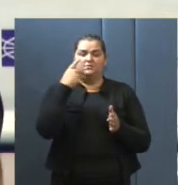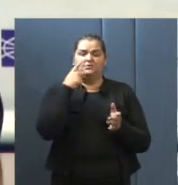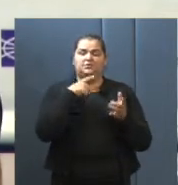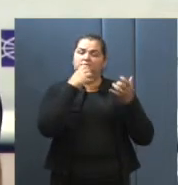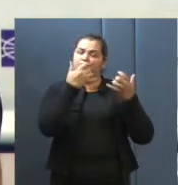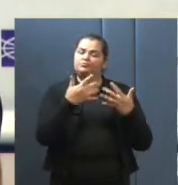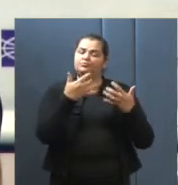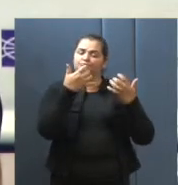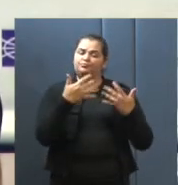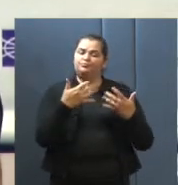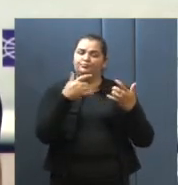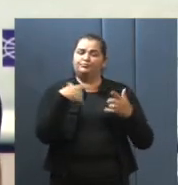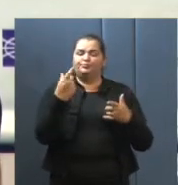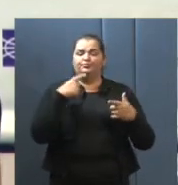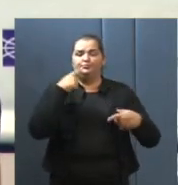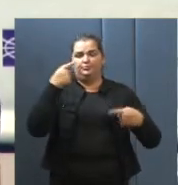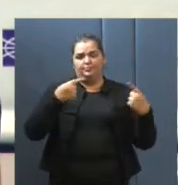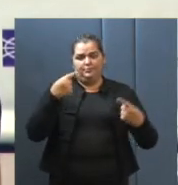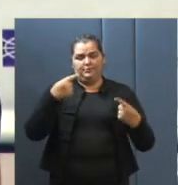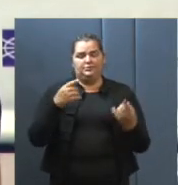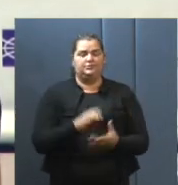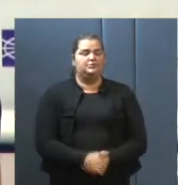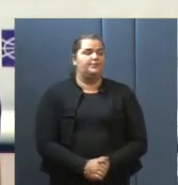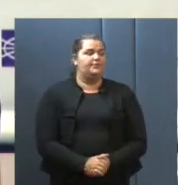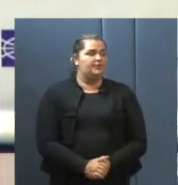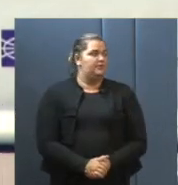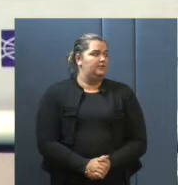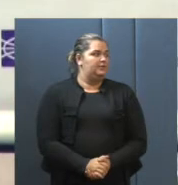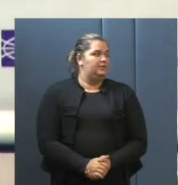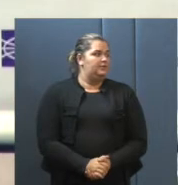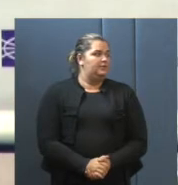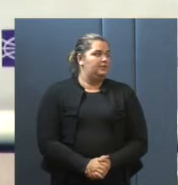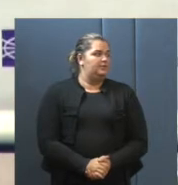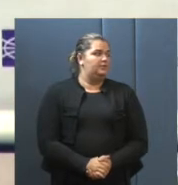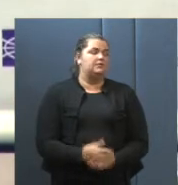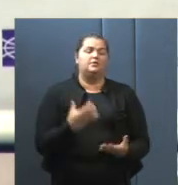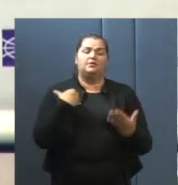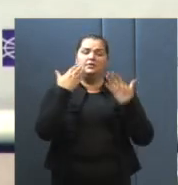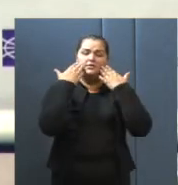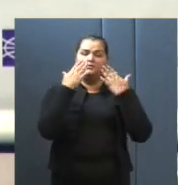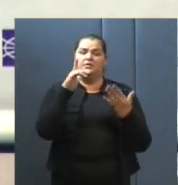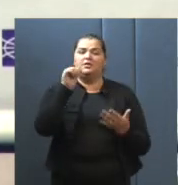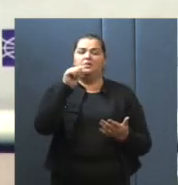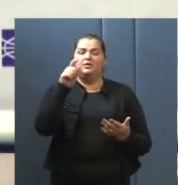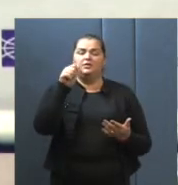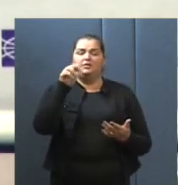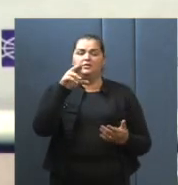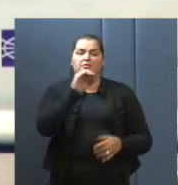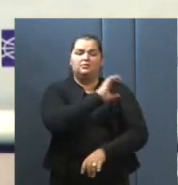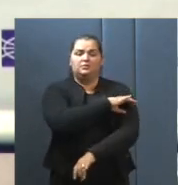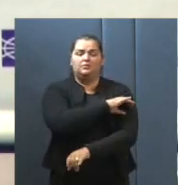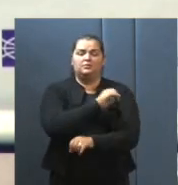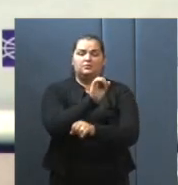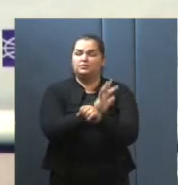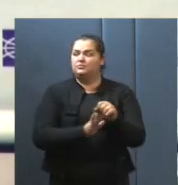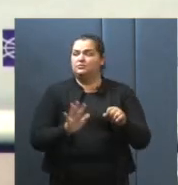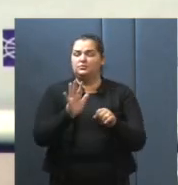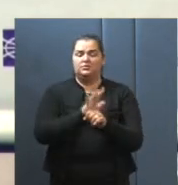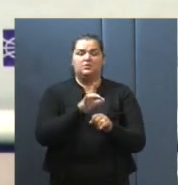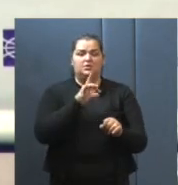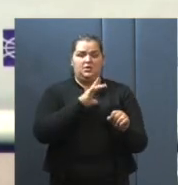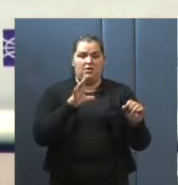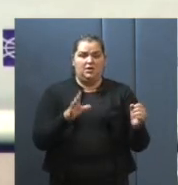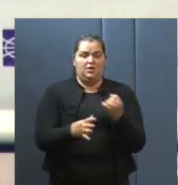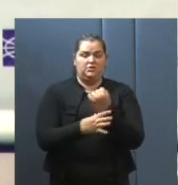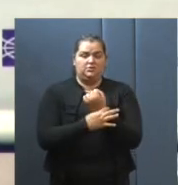tempinho de debates. Eu queria então apresentar, o Lázaro é coordenador-geral de crédito e garantia e